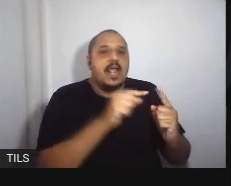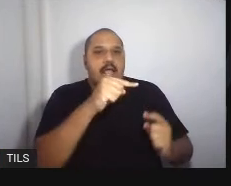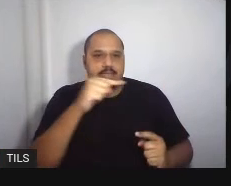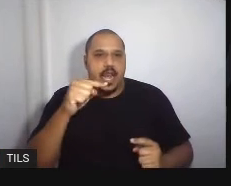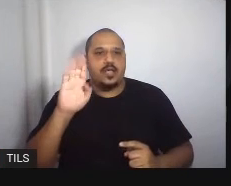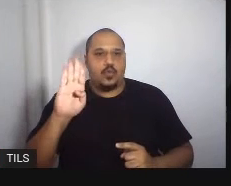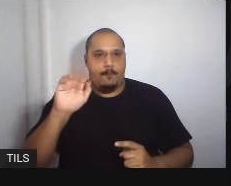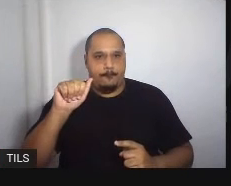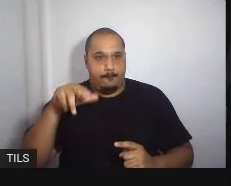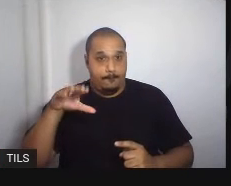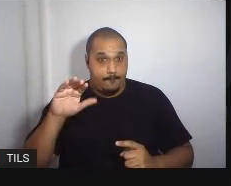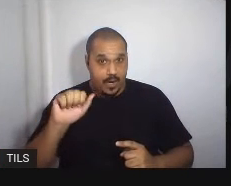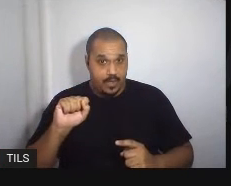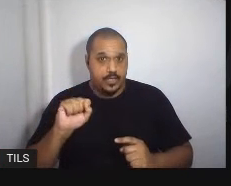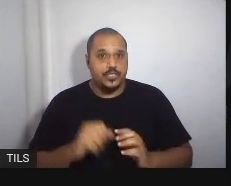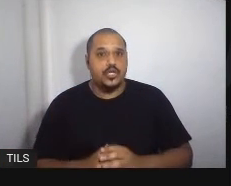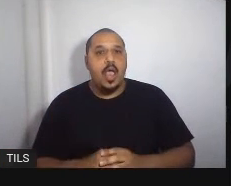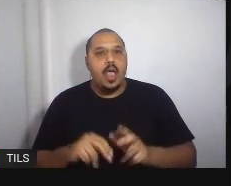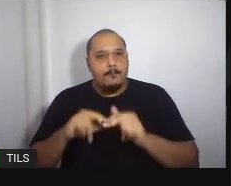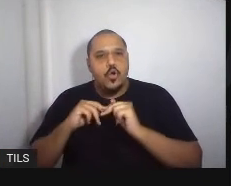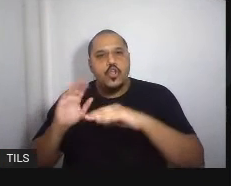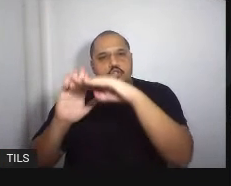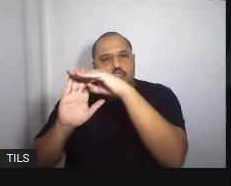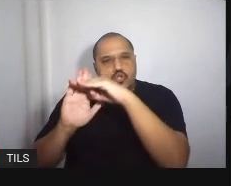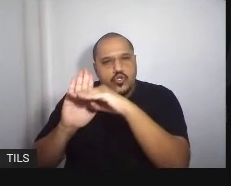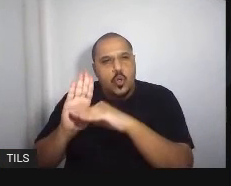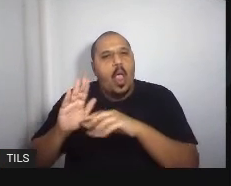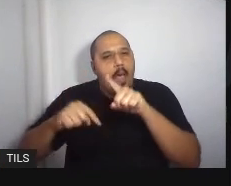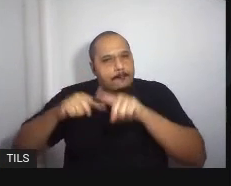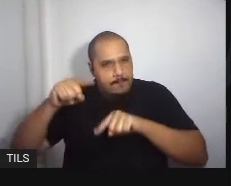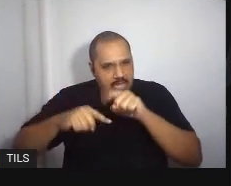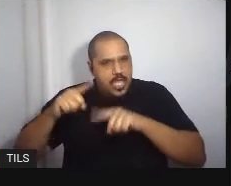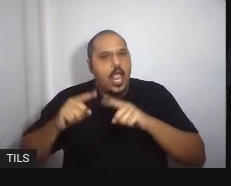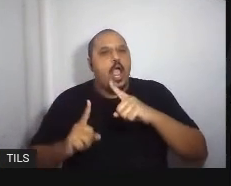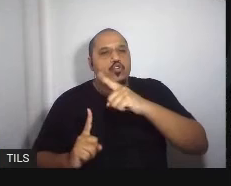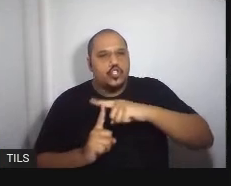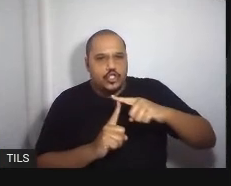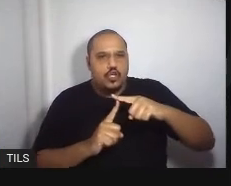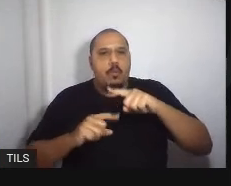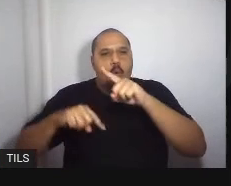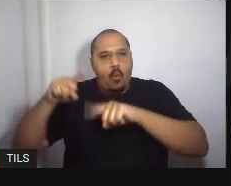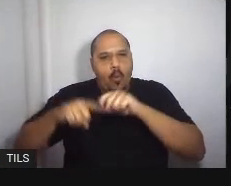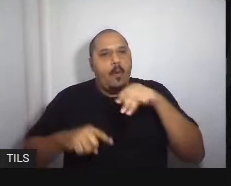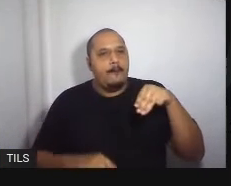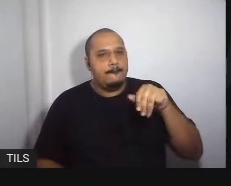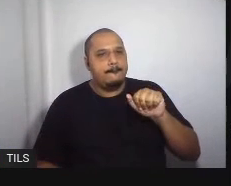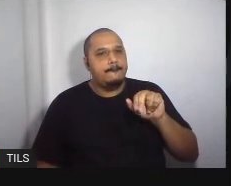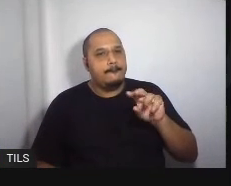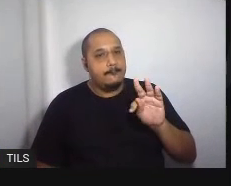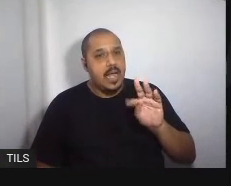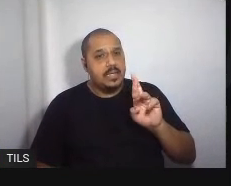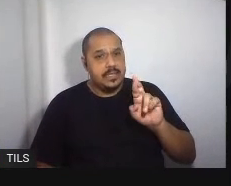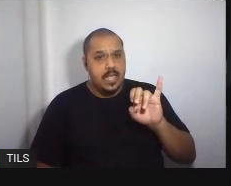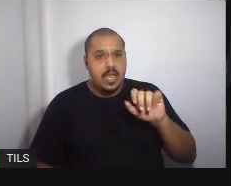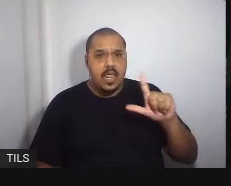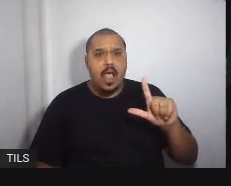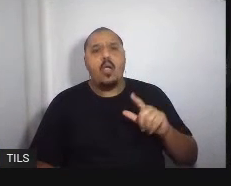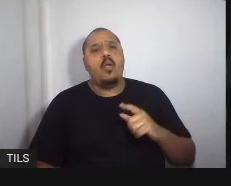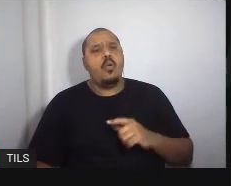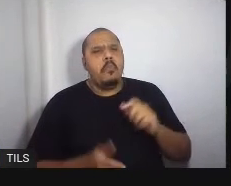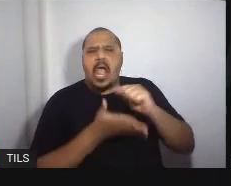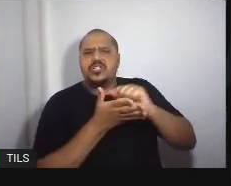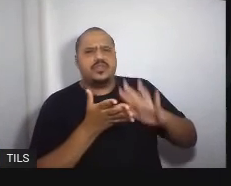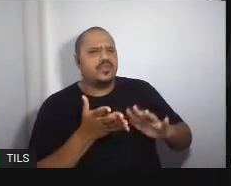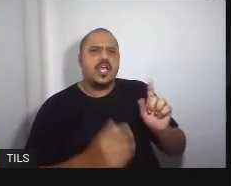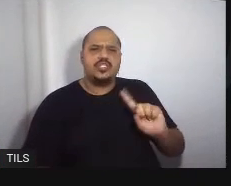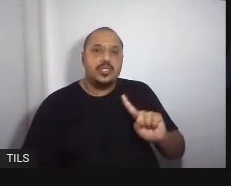que estão aqui, eles estão em formato de material. Não tem nenhum aqui que está em formato de atividade, porque aqui os alunos não